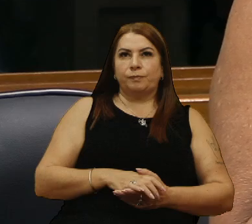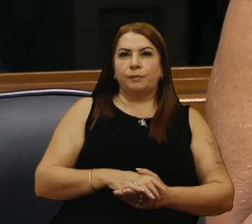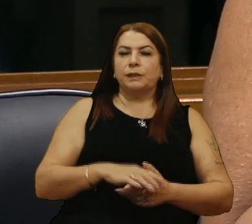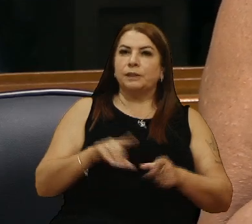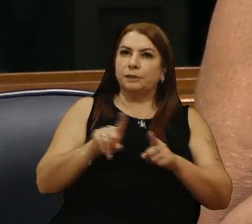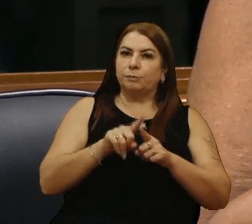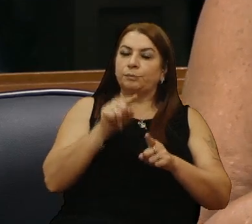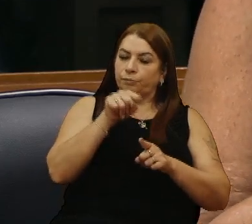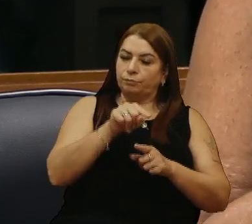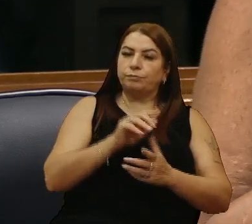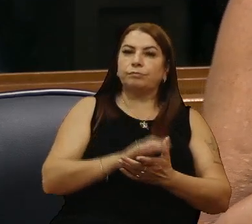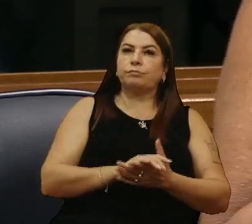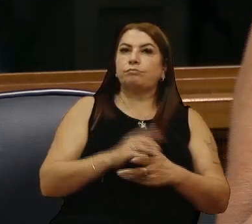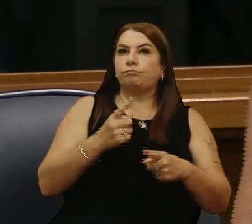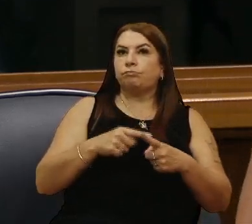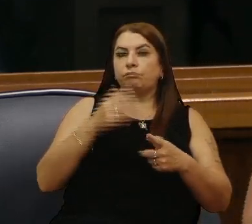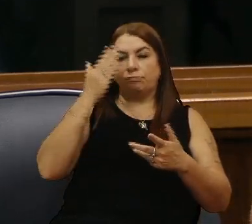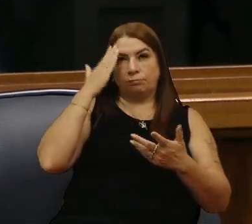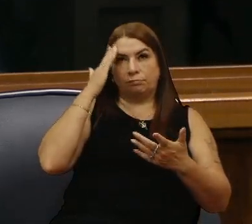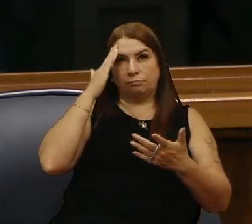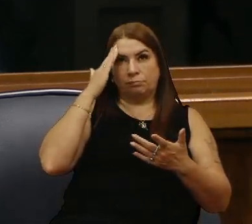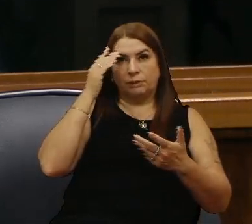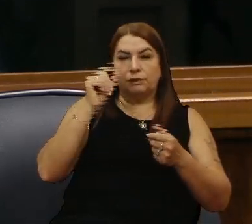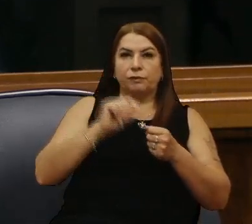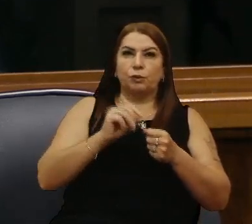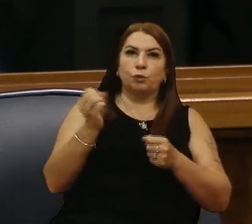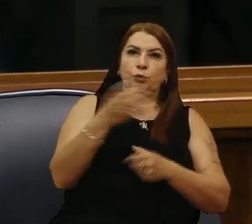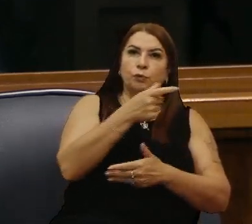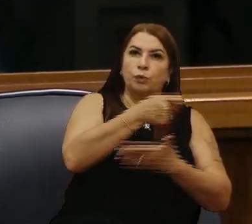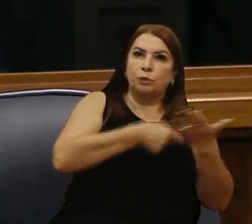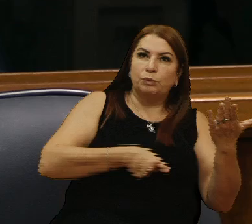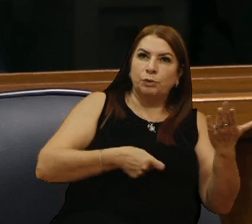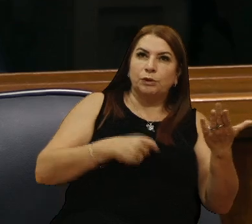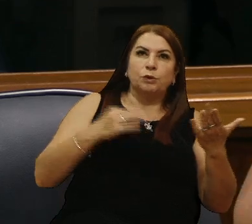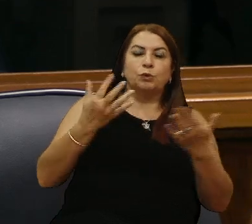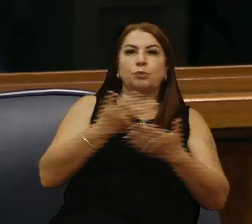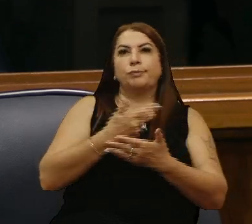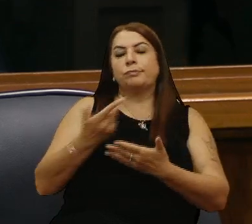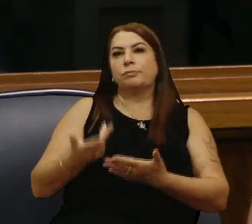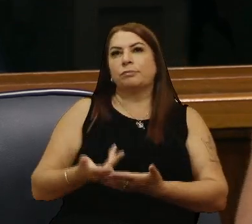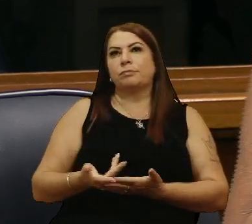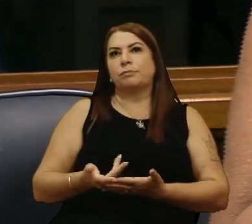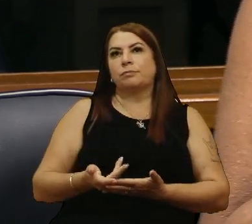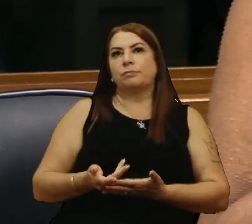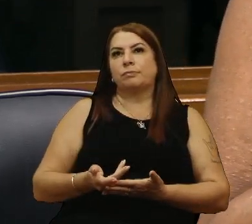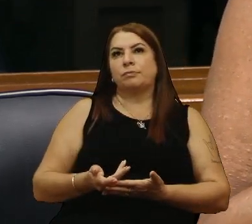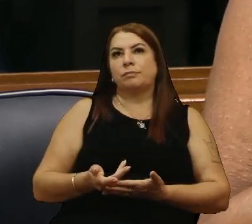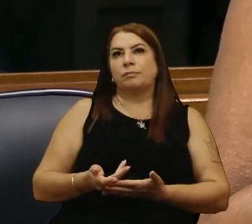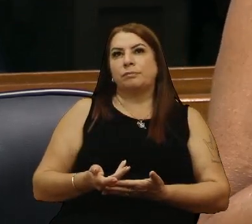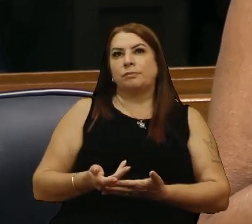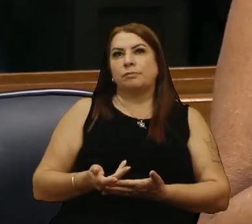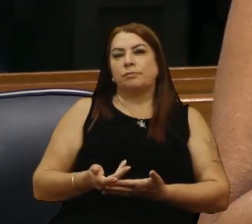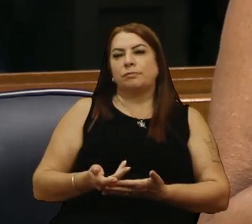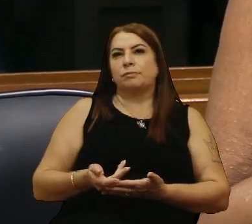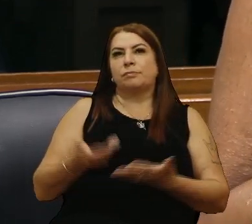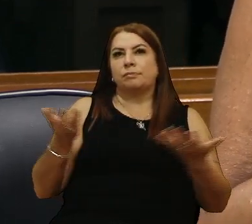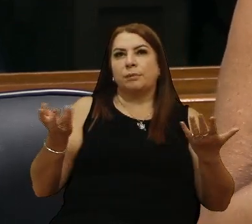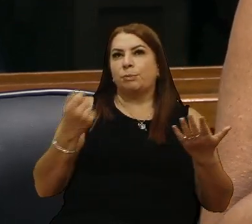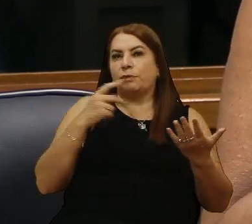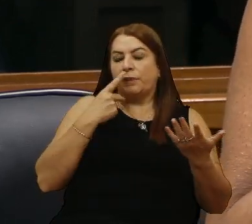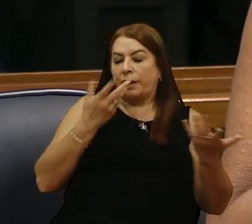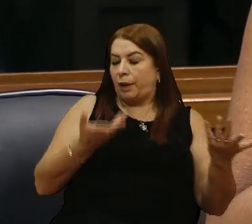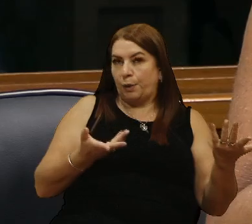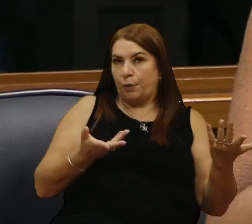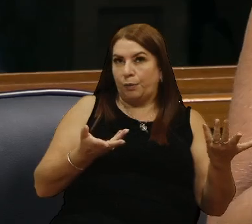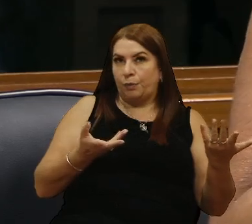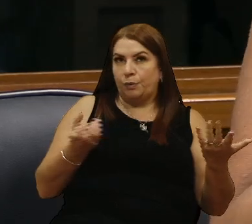estão ali, porque a gente sabe, se tiver que fazer novo concurso, é toda uma questão de... Bom, nem preciso falar aqui o